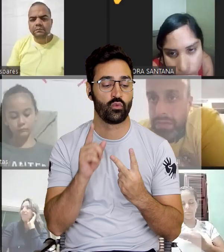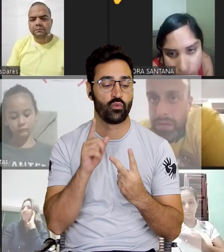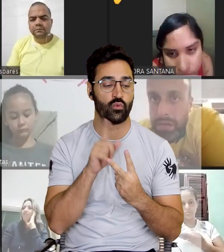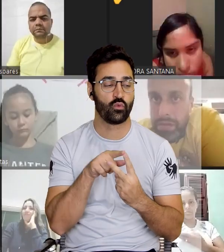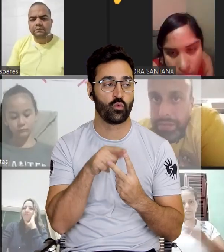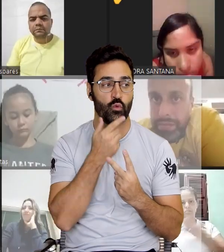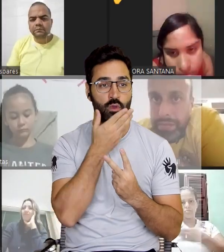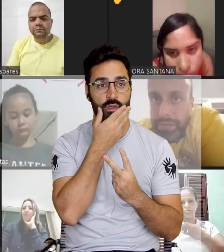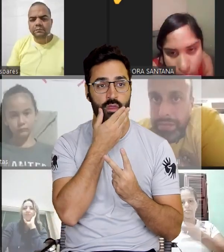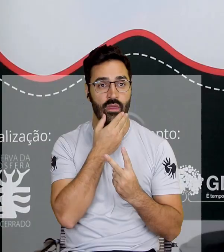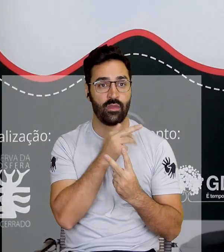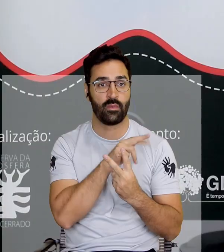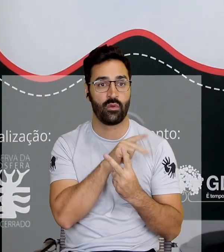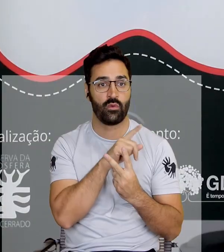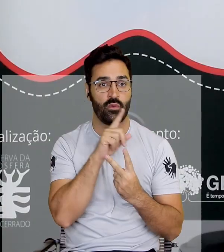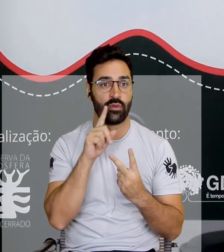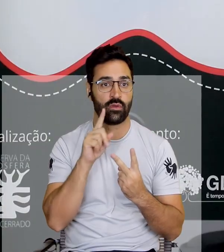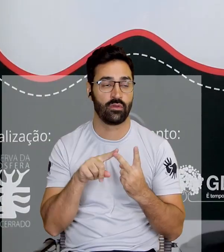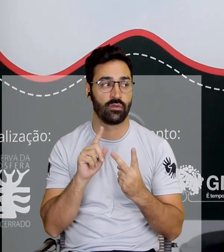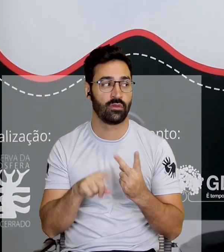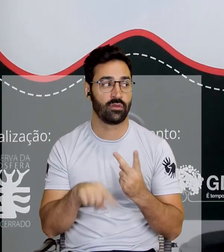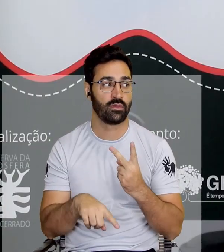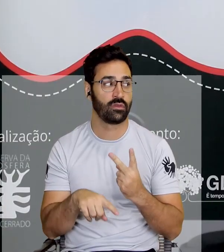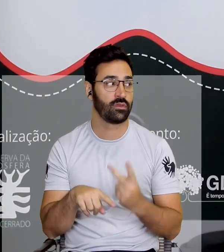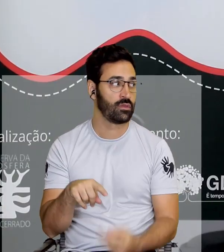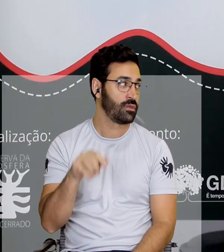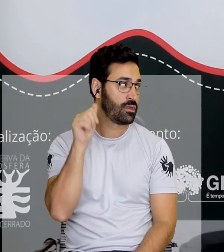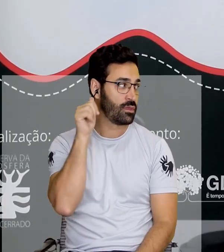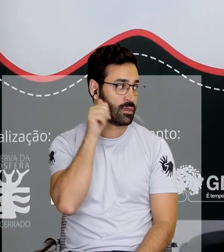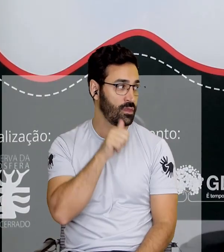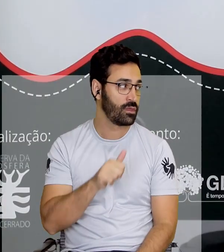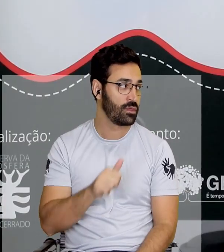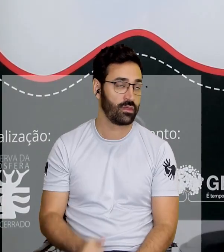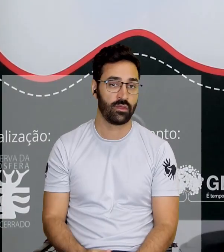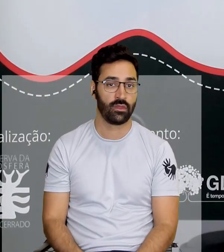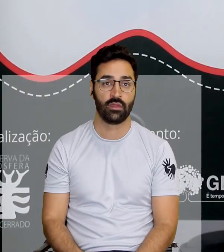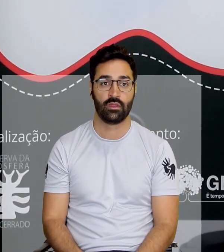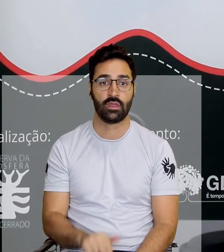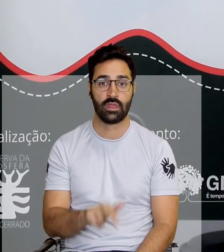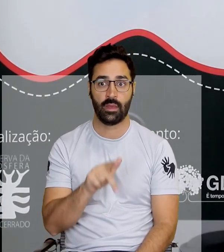irmão e a segunda irmã, ok?